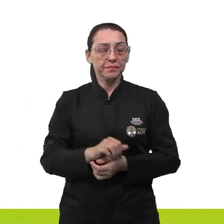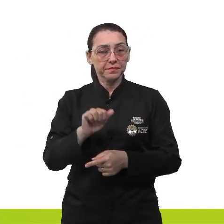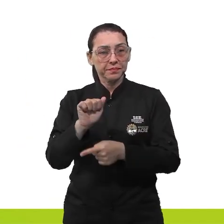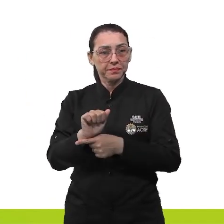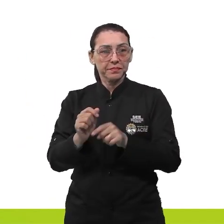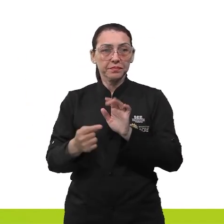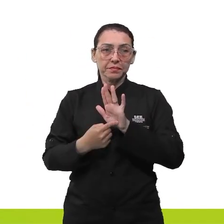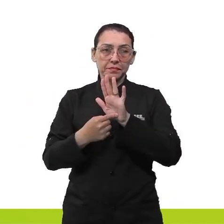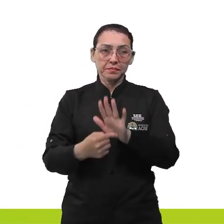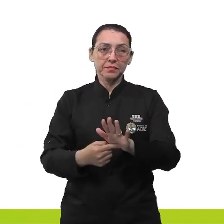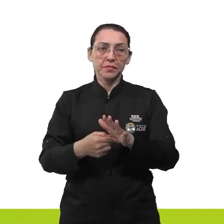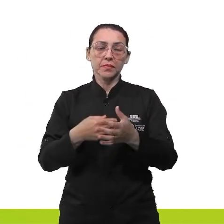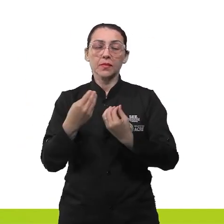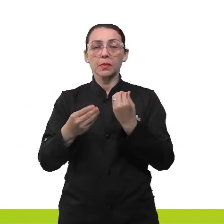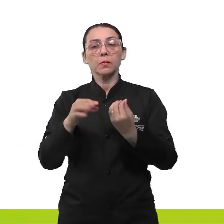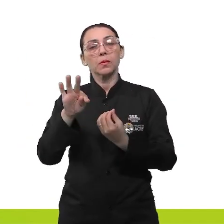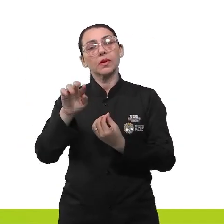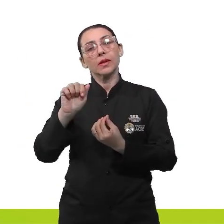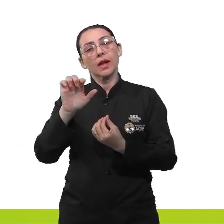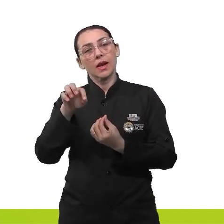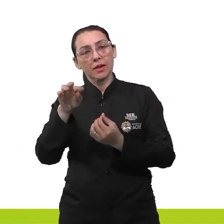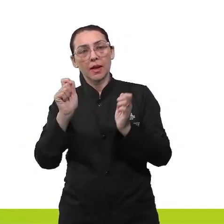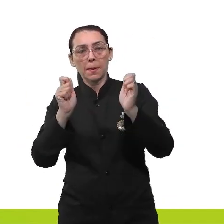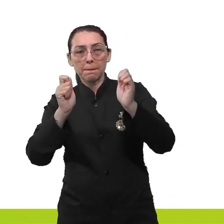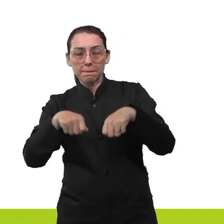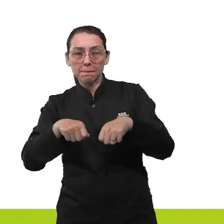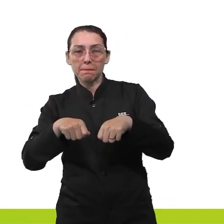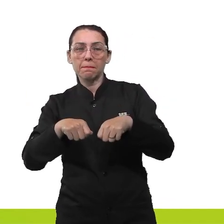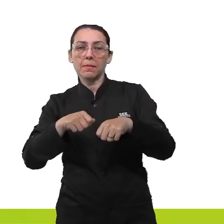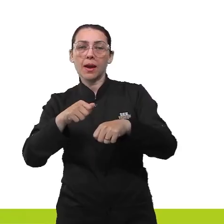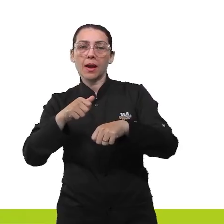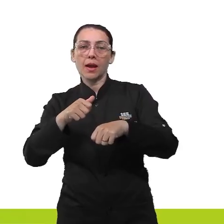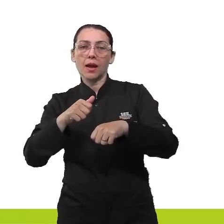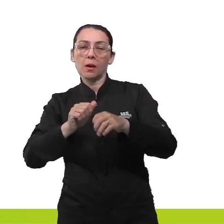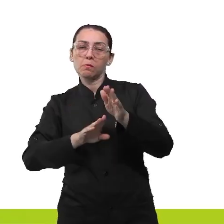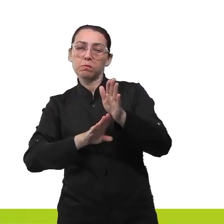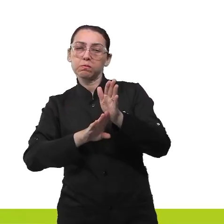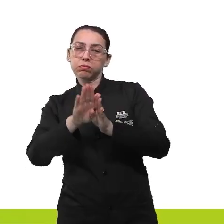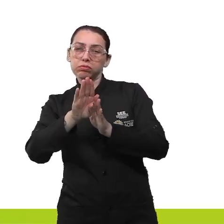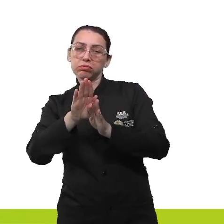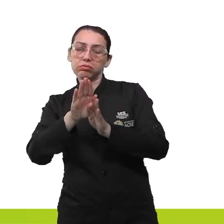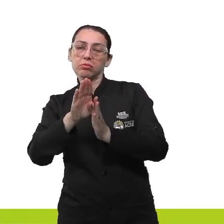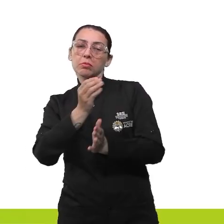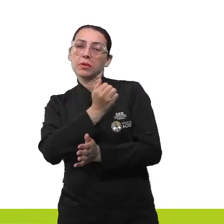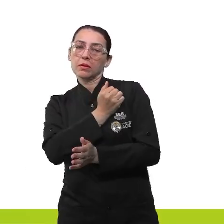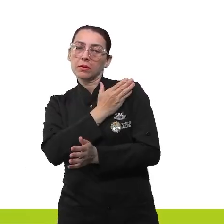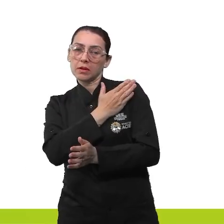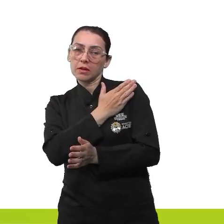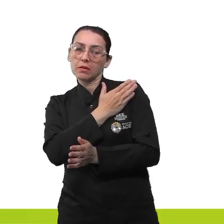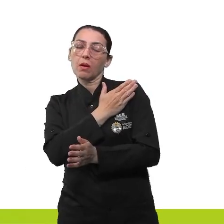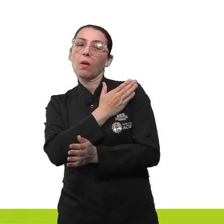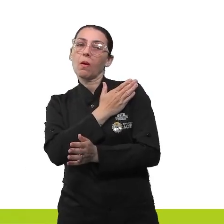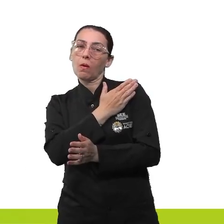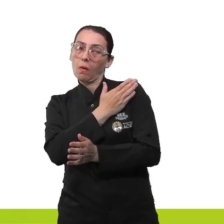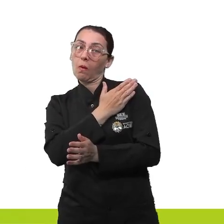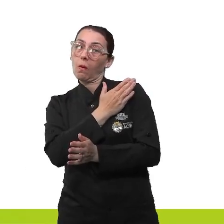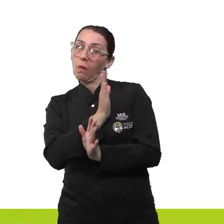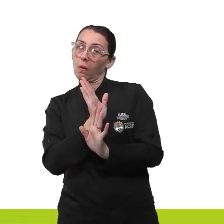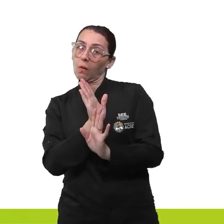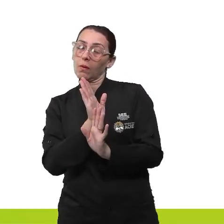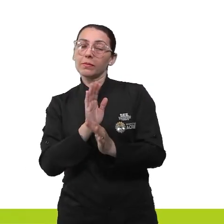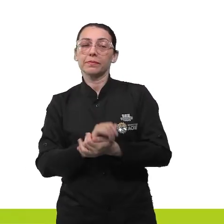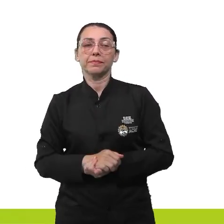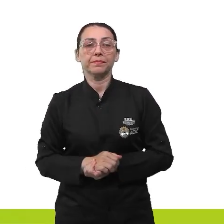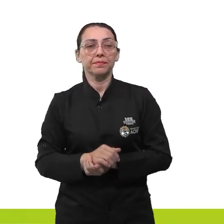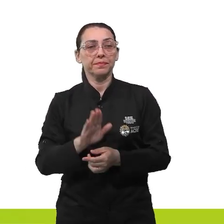A. Mostrar como o talento é capaz de superar o preconceito. Opa, já parece ser nossa resposta